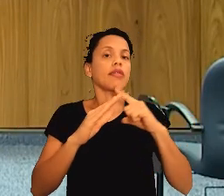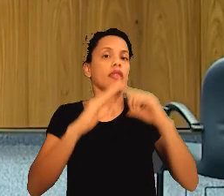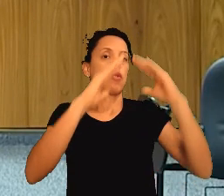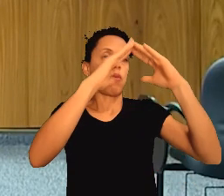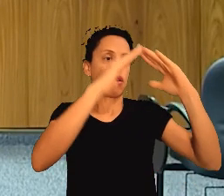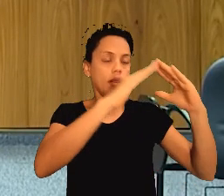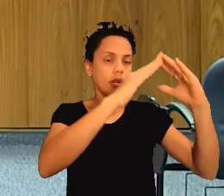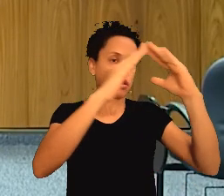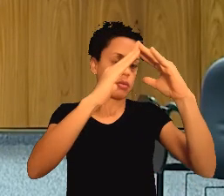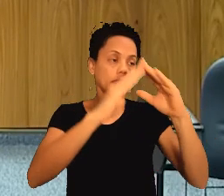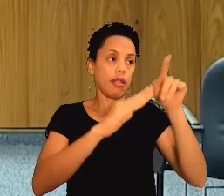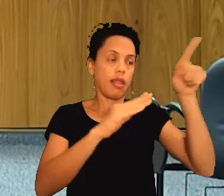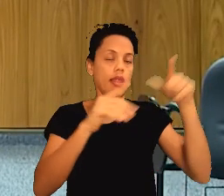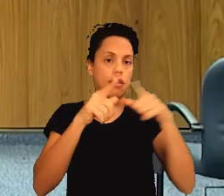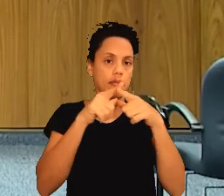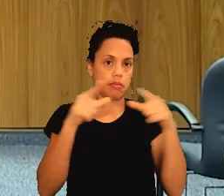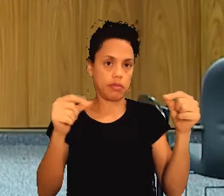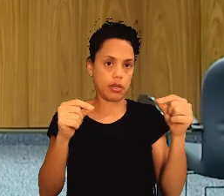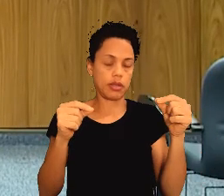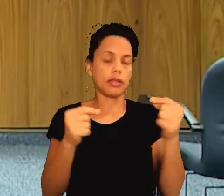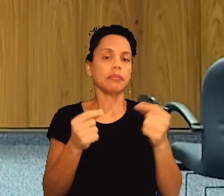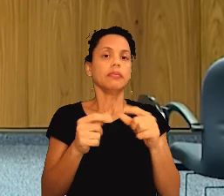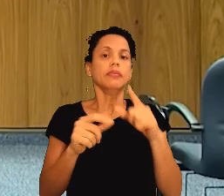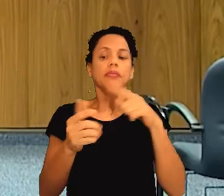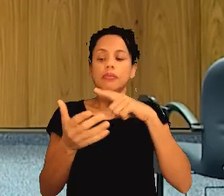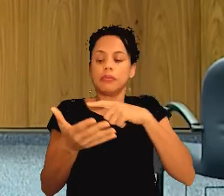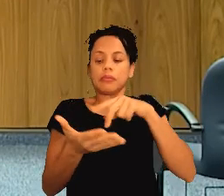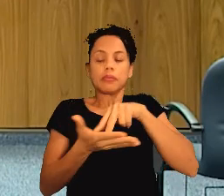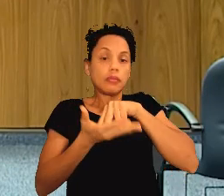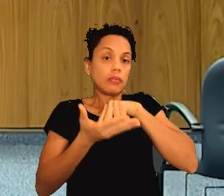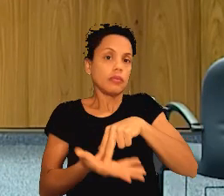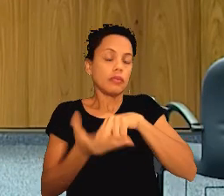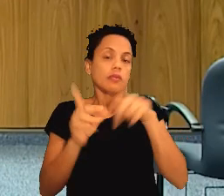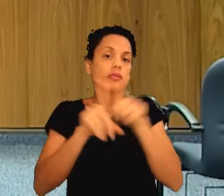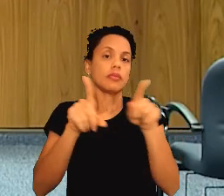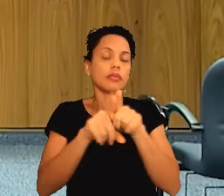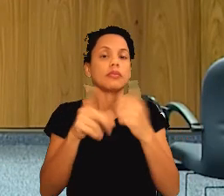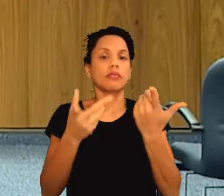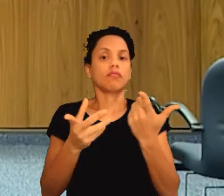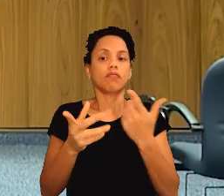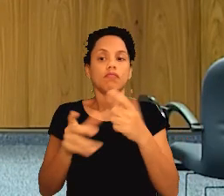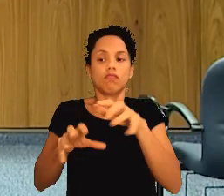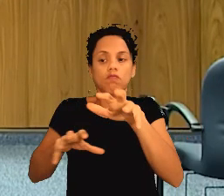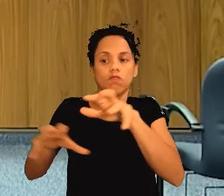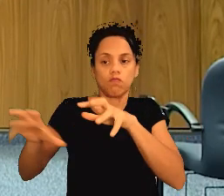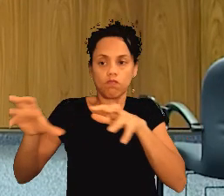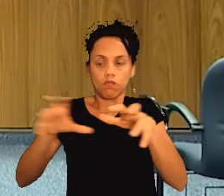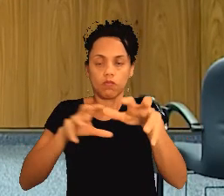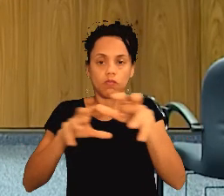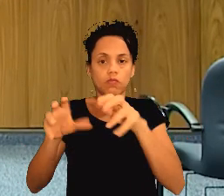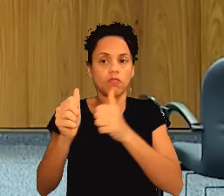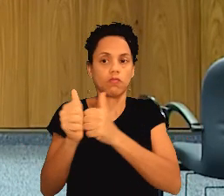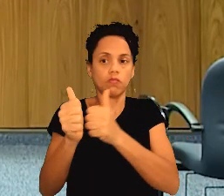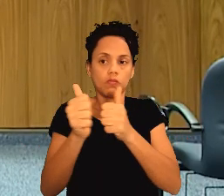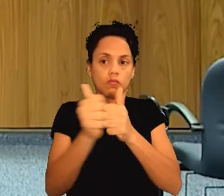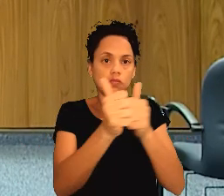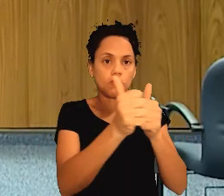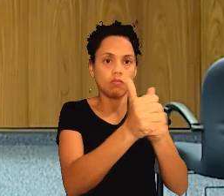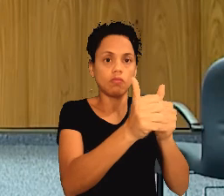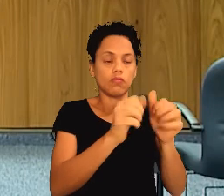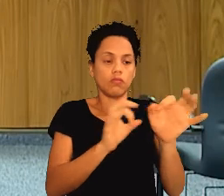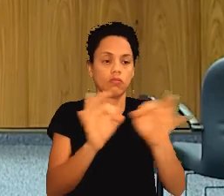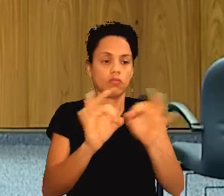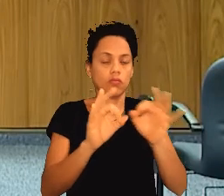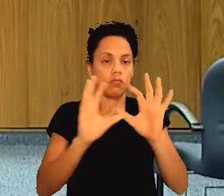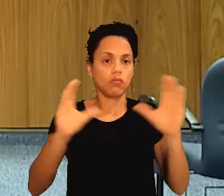o acampamento Terra Livre em Brasília, que é uma amostra dessa resistência, e que também moveu os parceiros